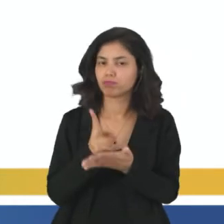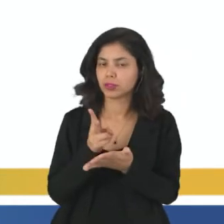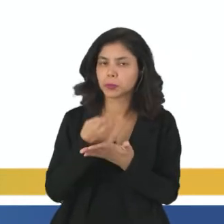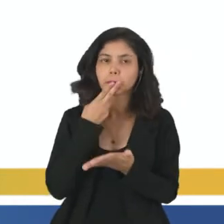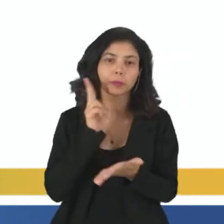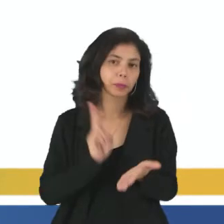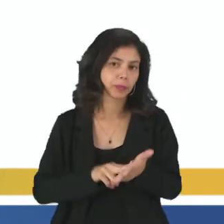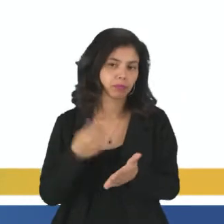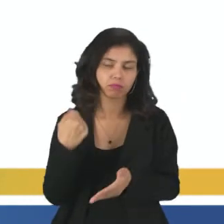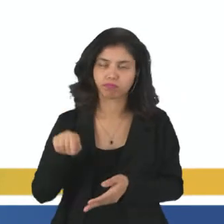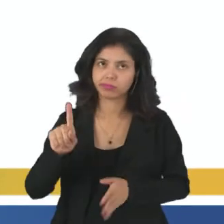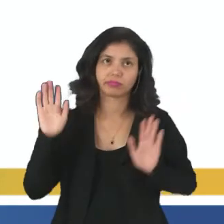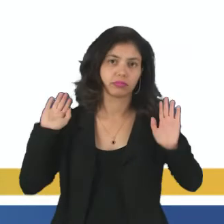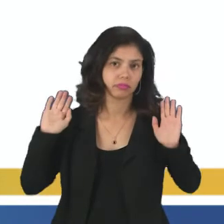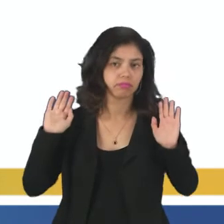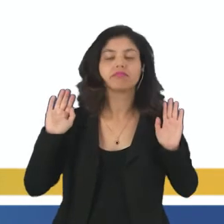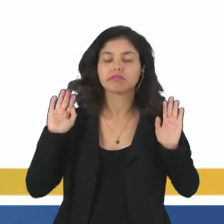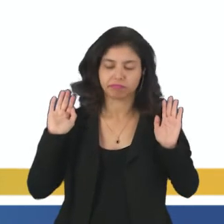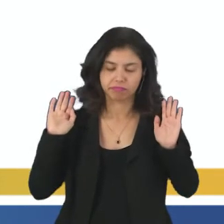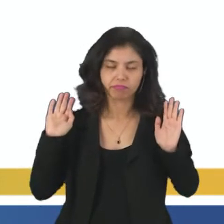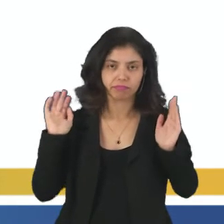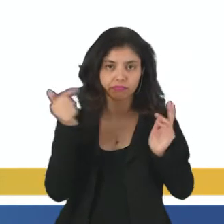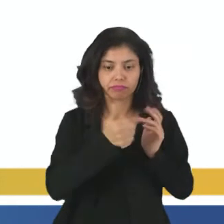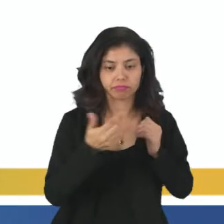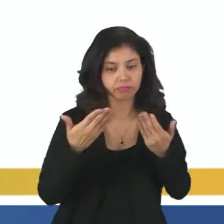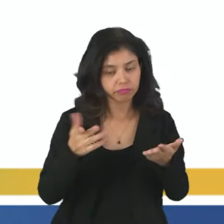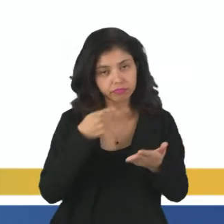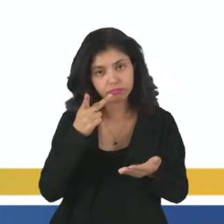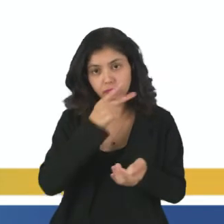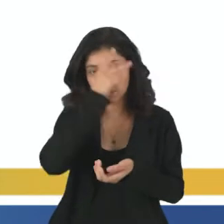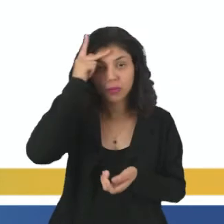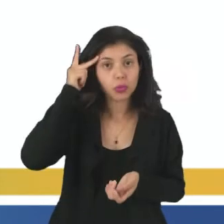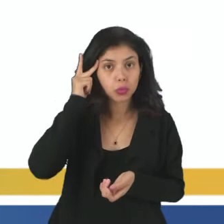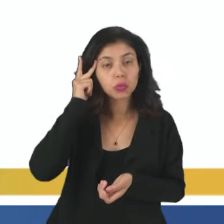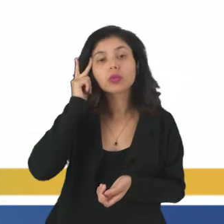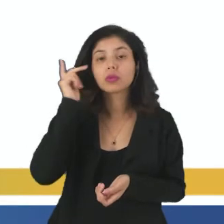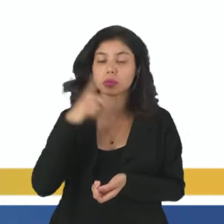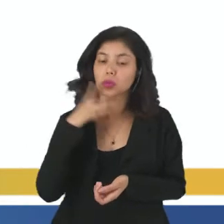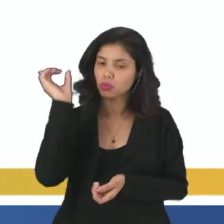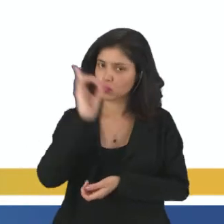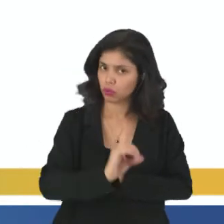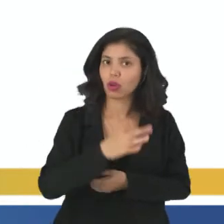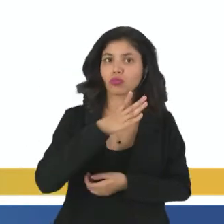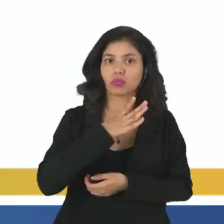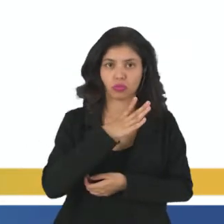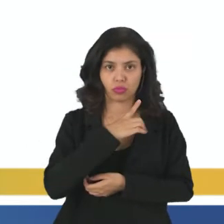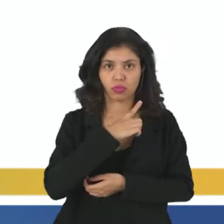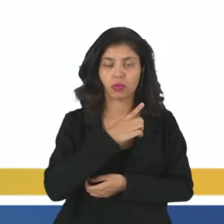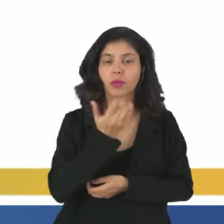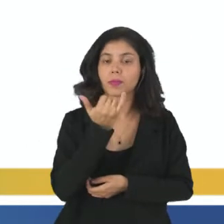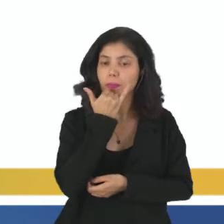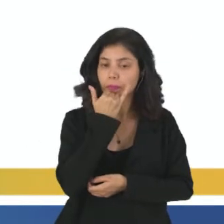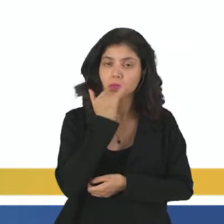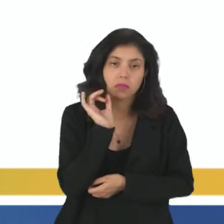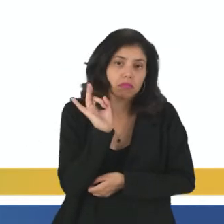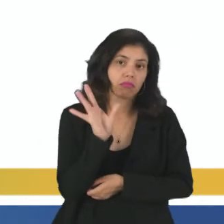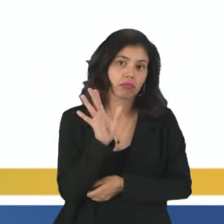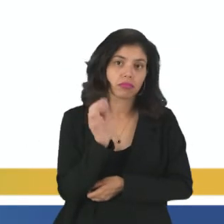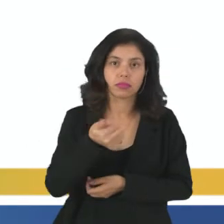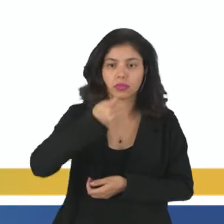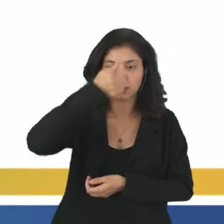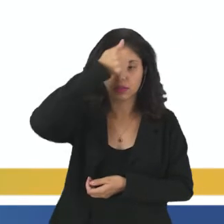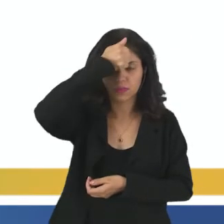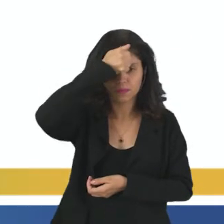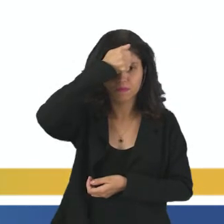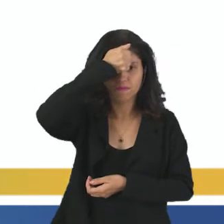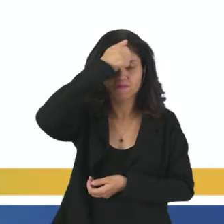indulgência. Então, segundo ele, as pessoas elas tinham direito a ter seu perdão se arrependessem do